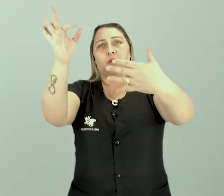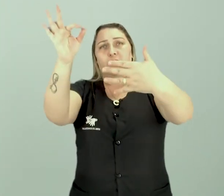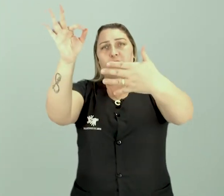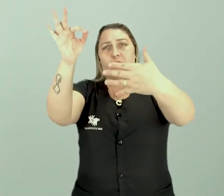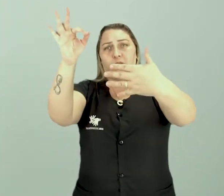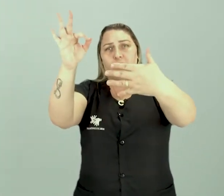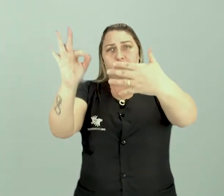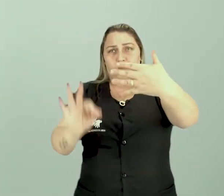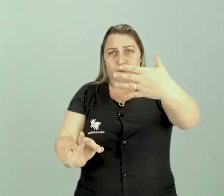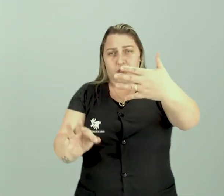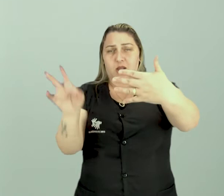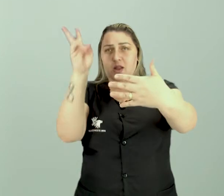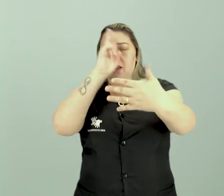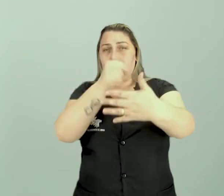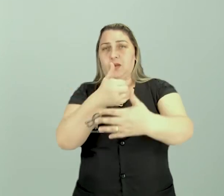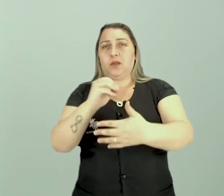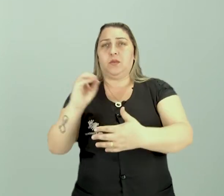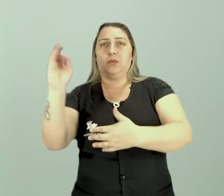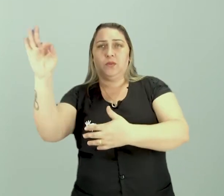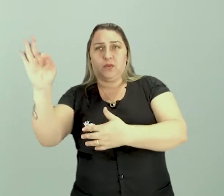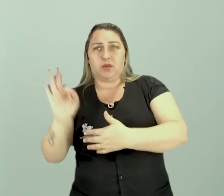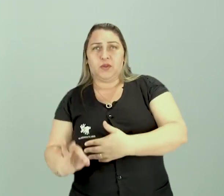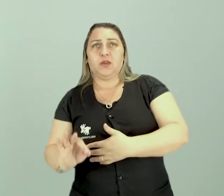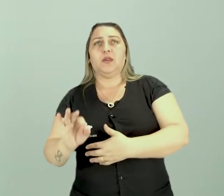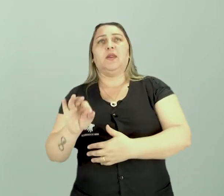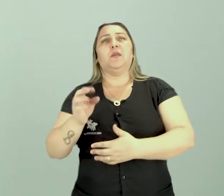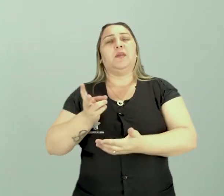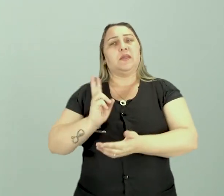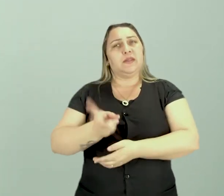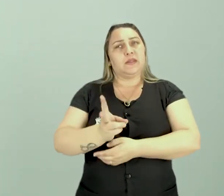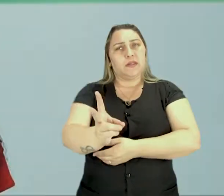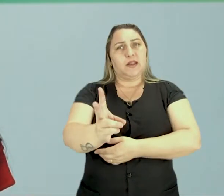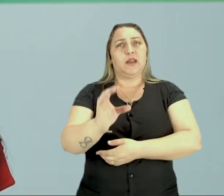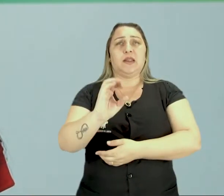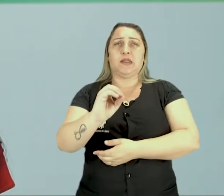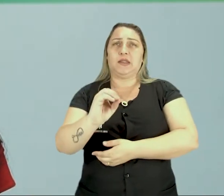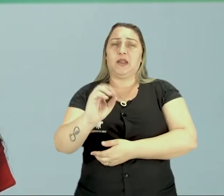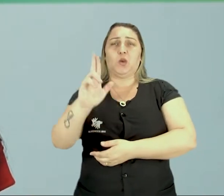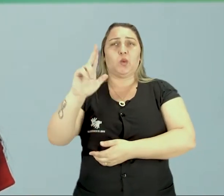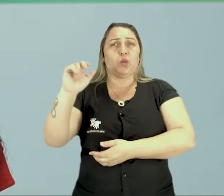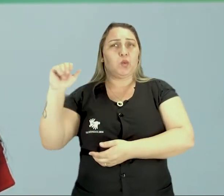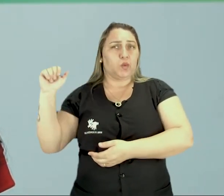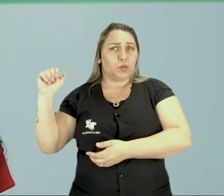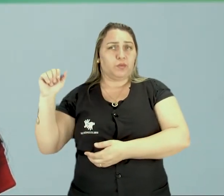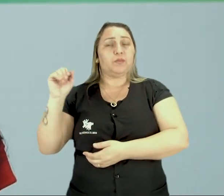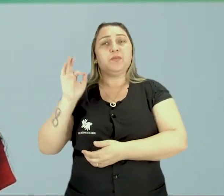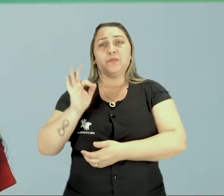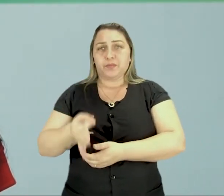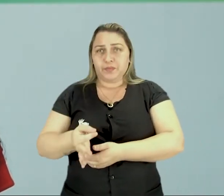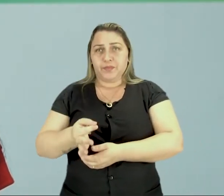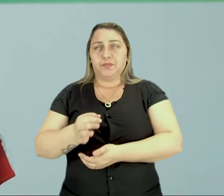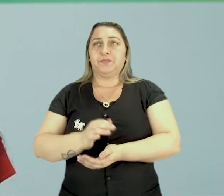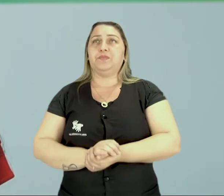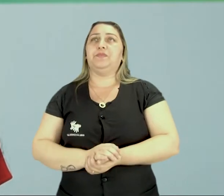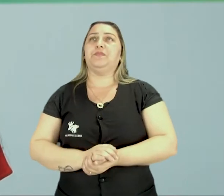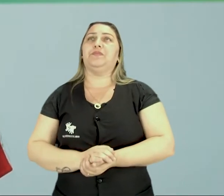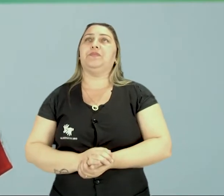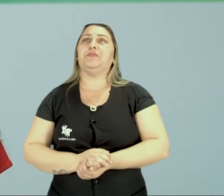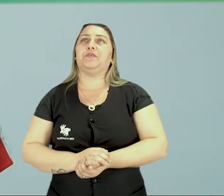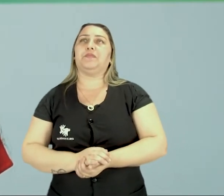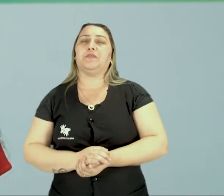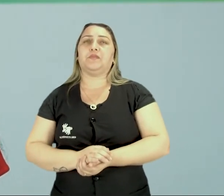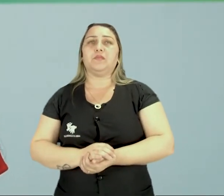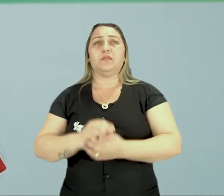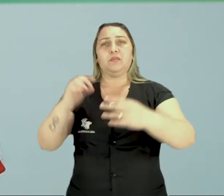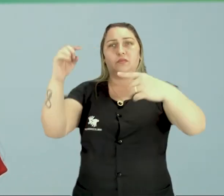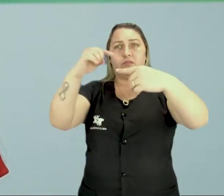Lembrando sempre que 100% de frequência vai ser always, 0% de frequência vai ser never. E nesse meio a gente tem essas